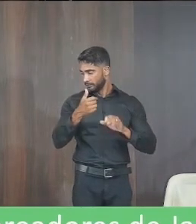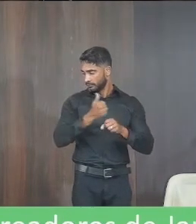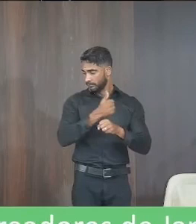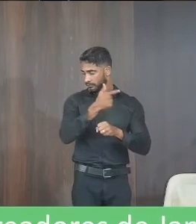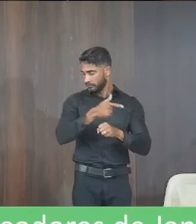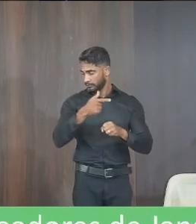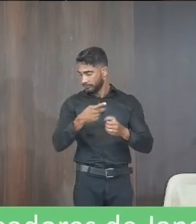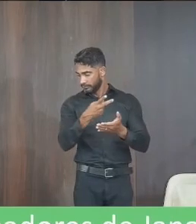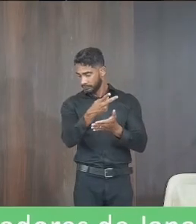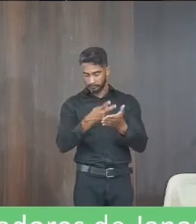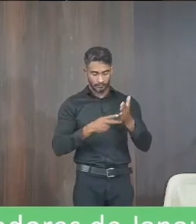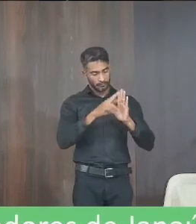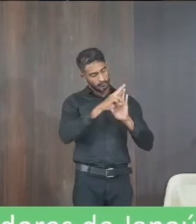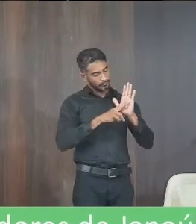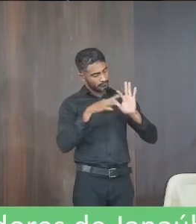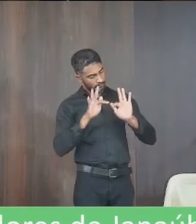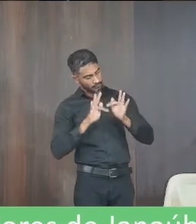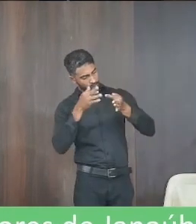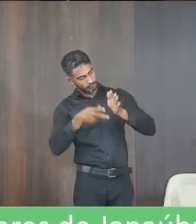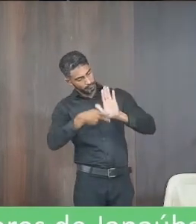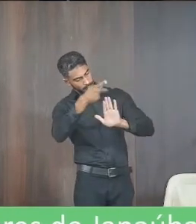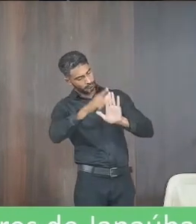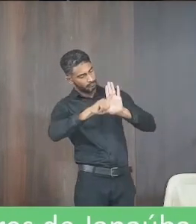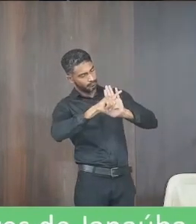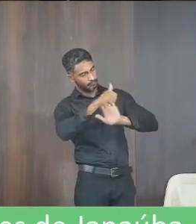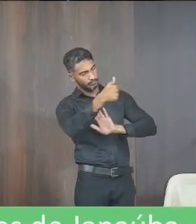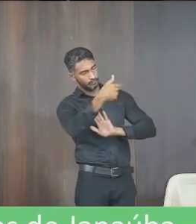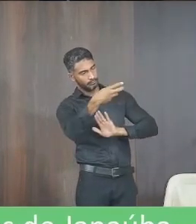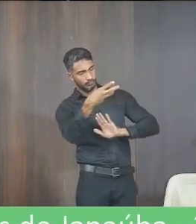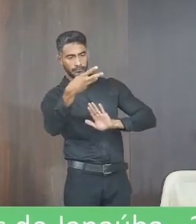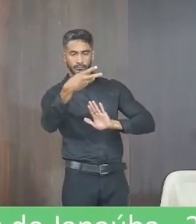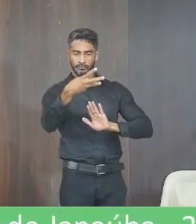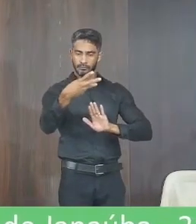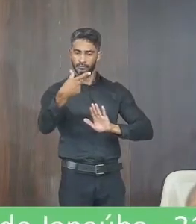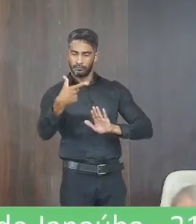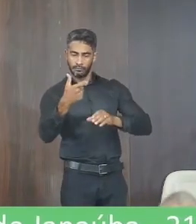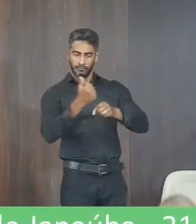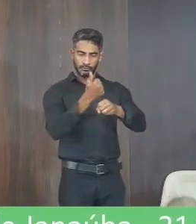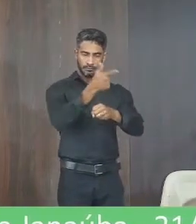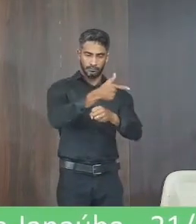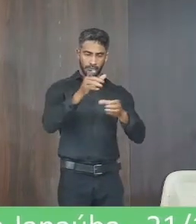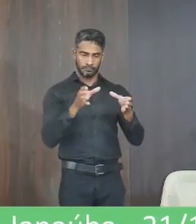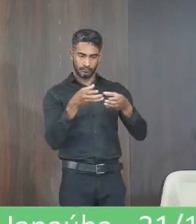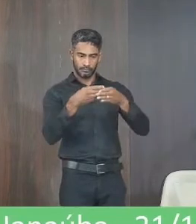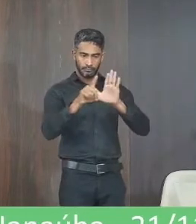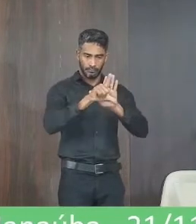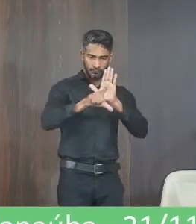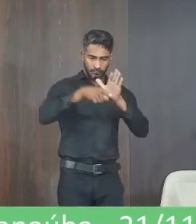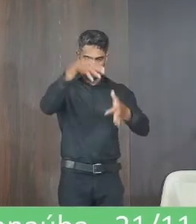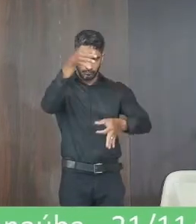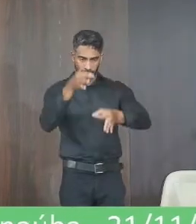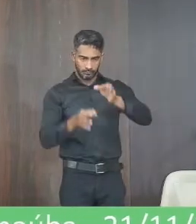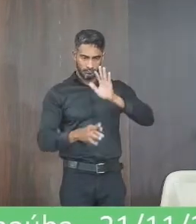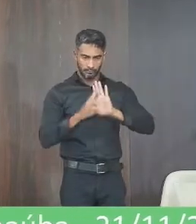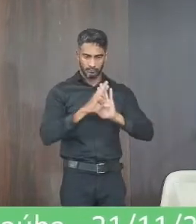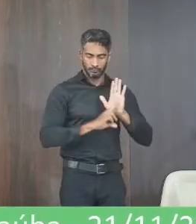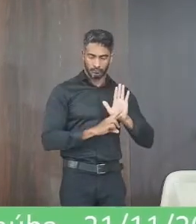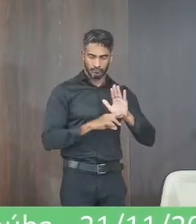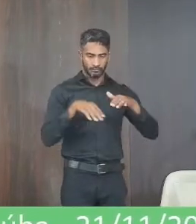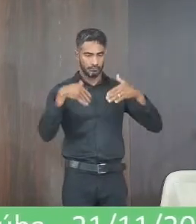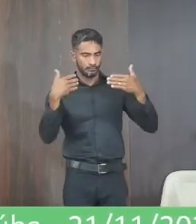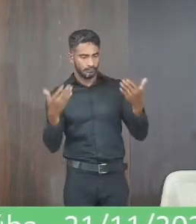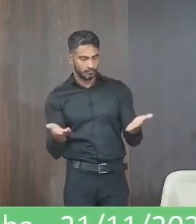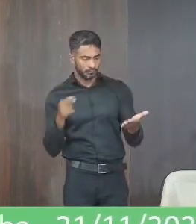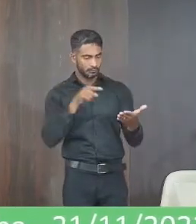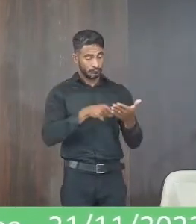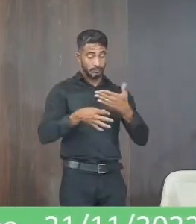parecer da redação final sobre o projeto de lei 132-2022 comissão de legislação justiça e redação